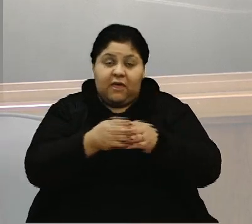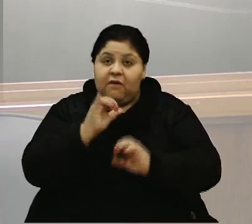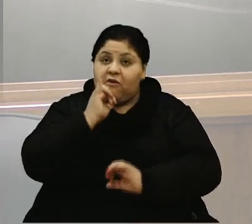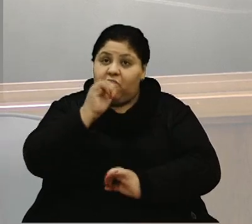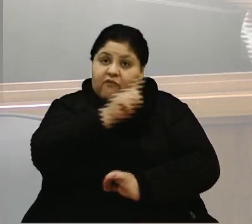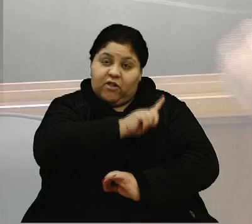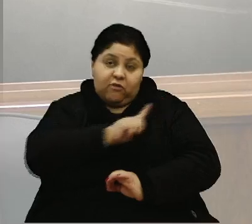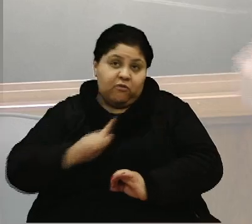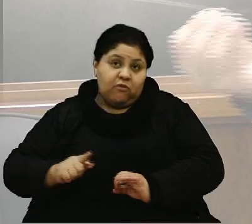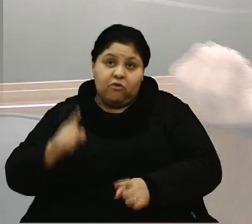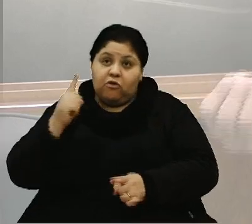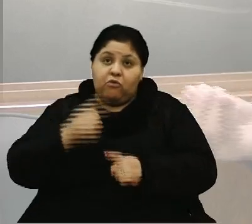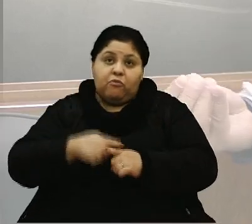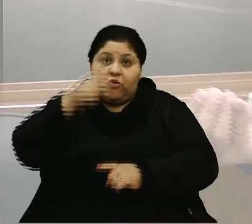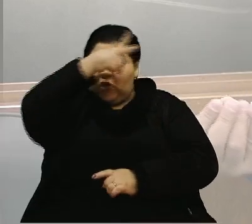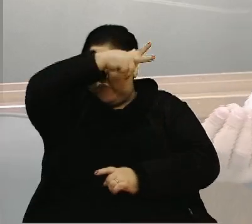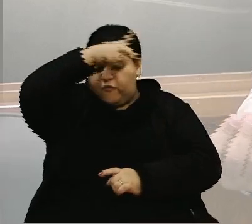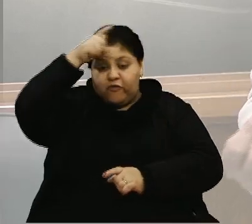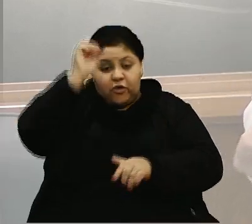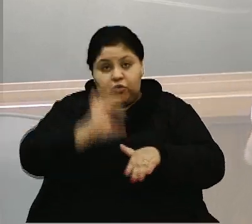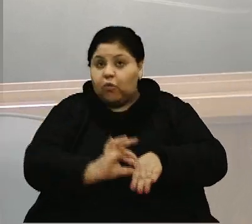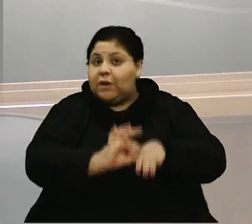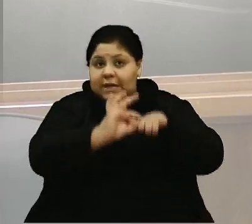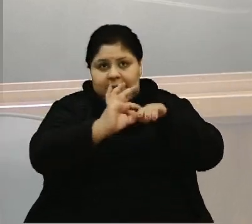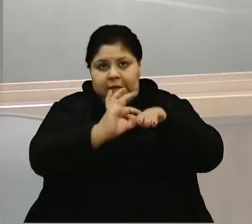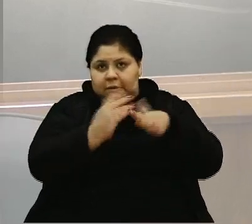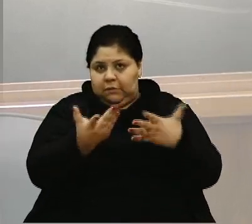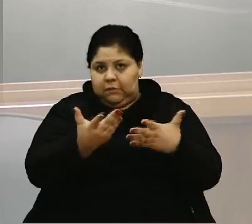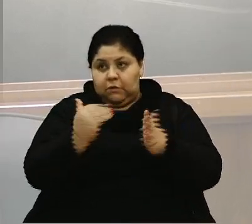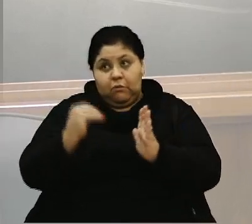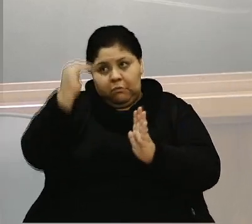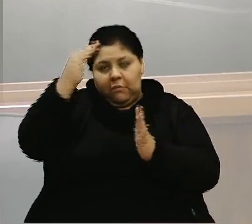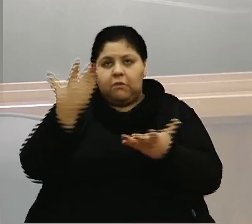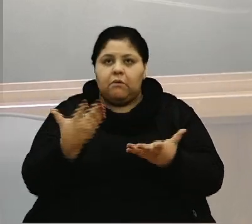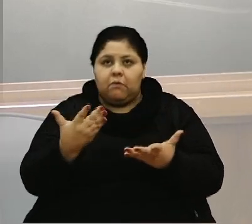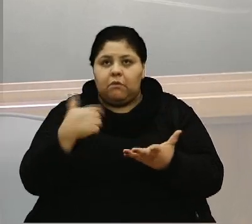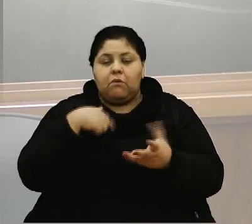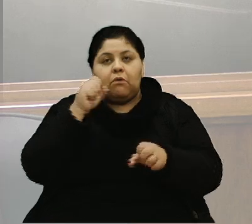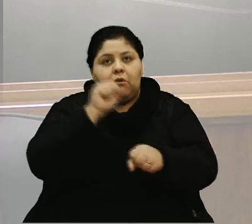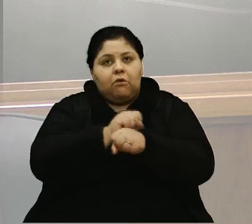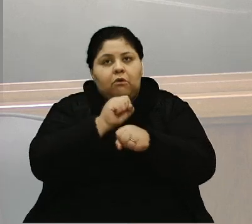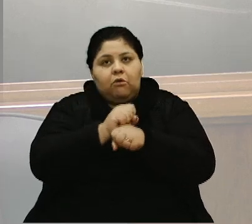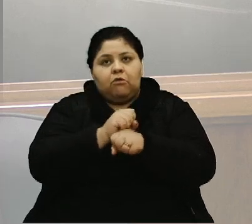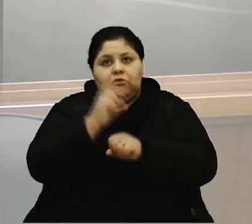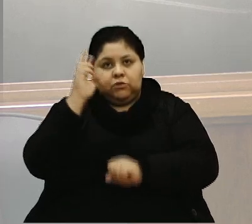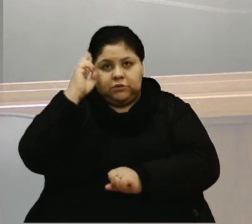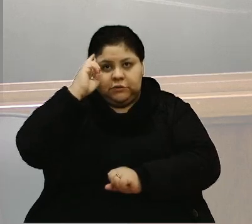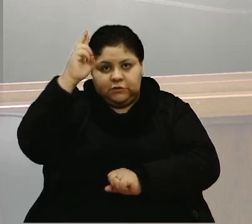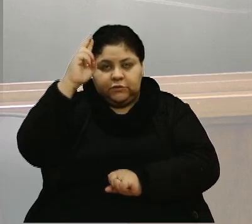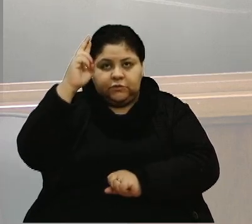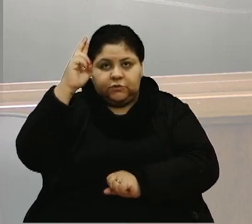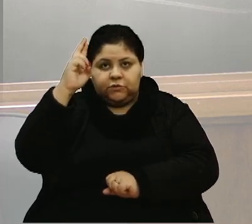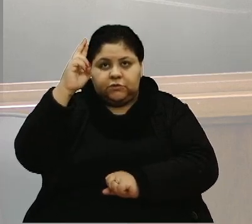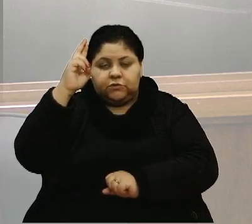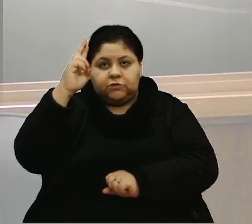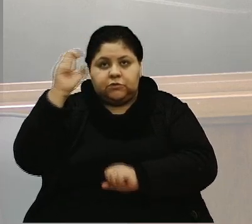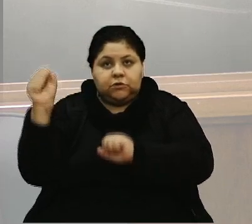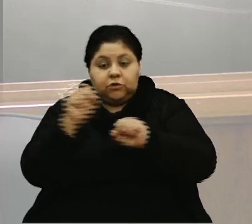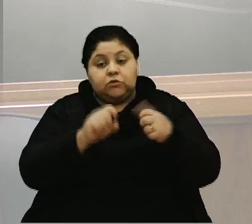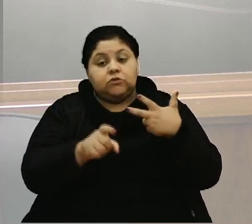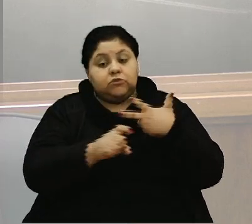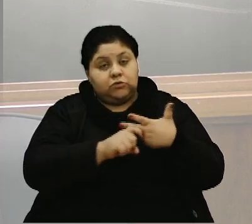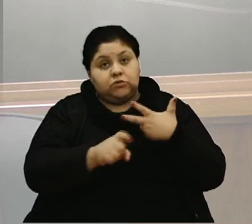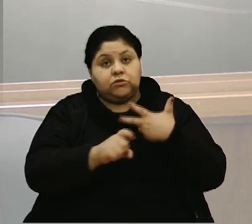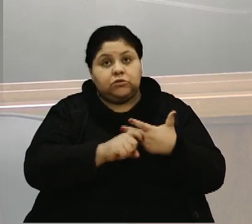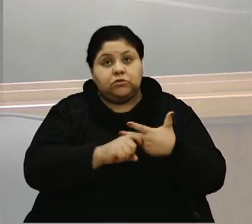governo Adiló porque ele é o prefeito, é o chefe do Poder Executivo. Eu espero que o chefe do Poder Executivo